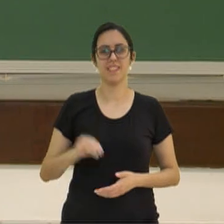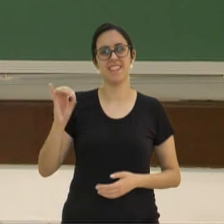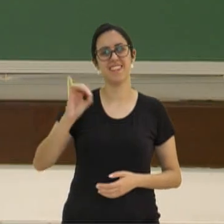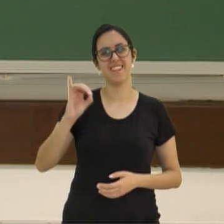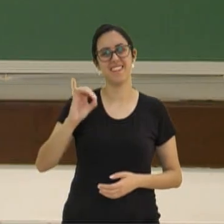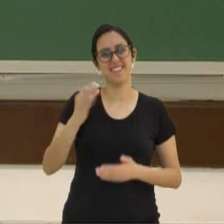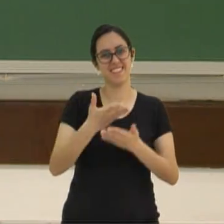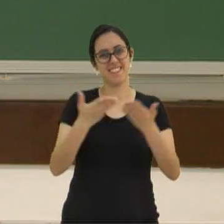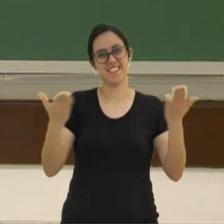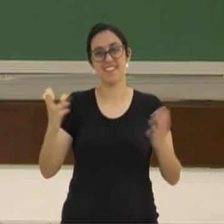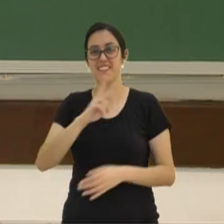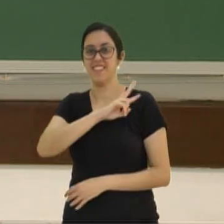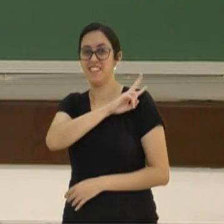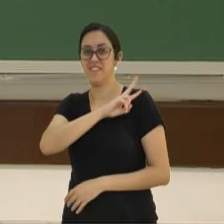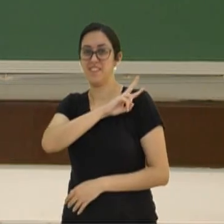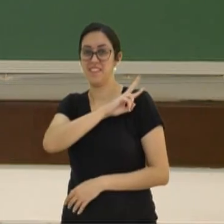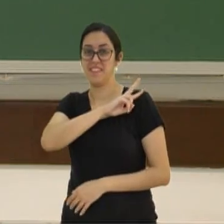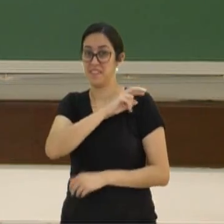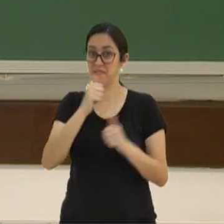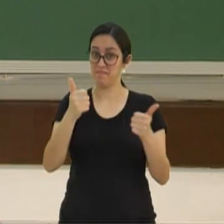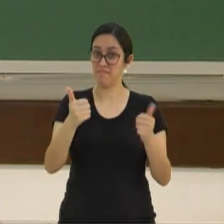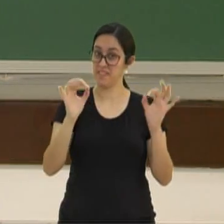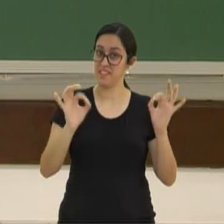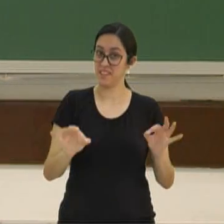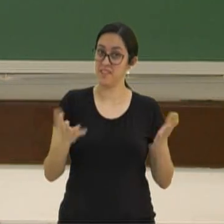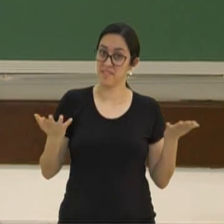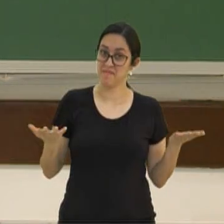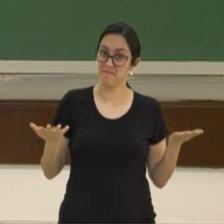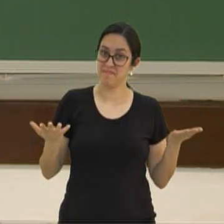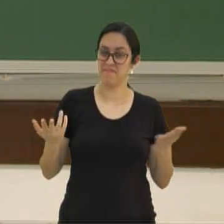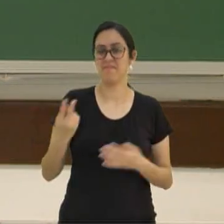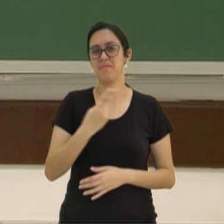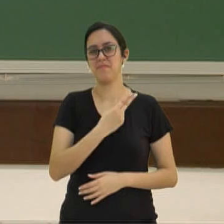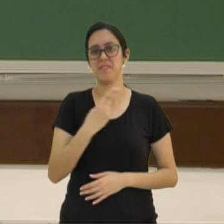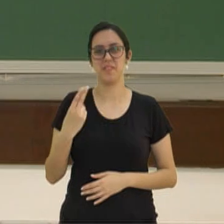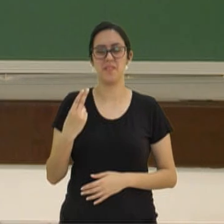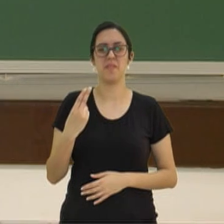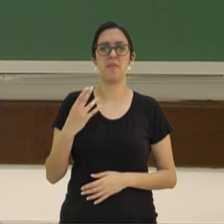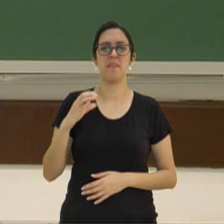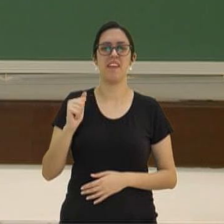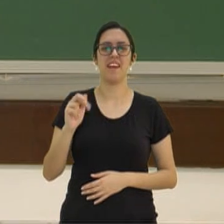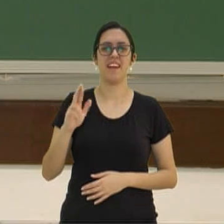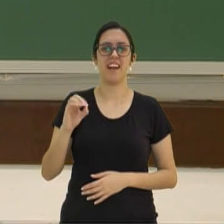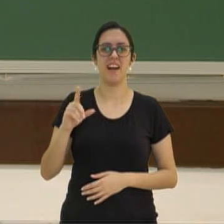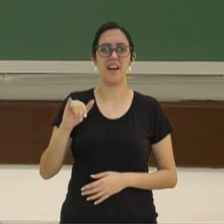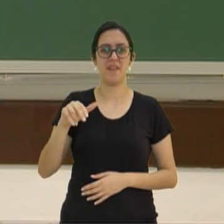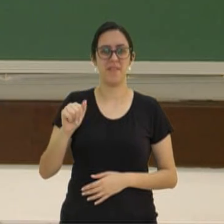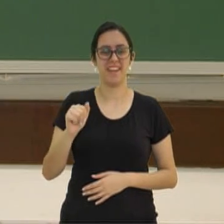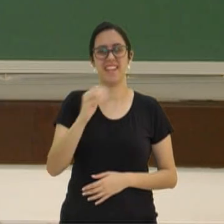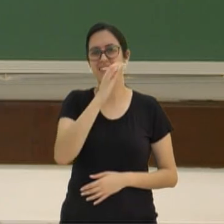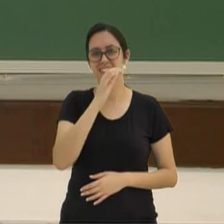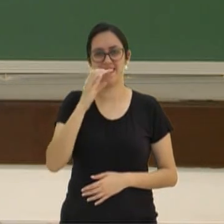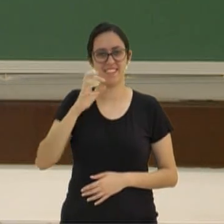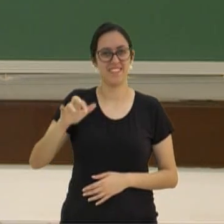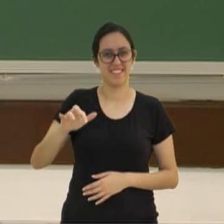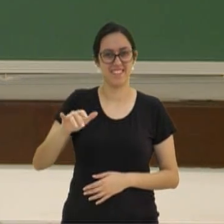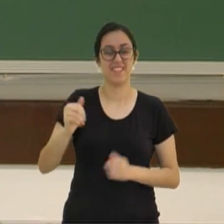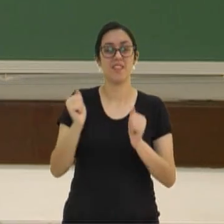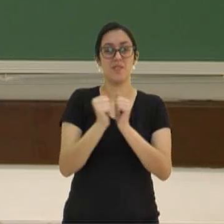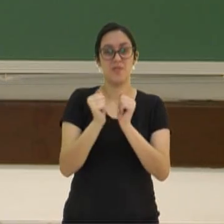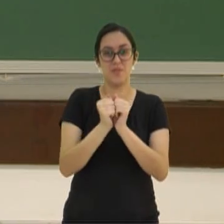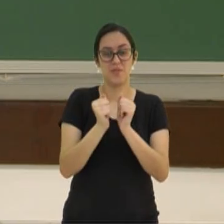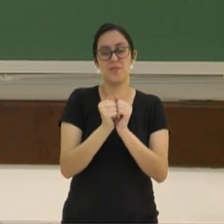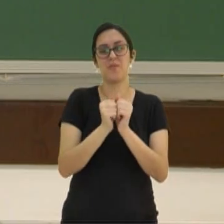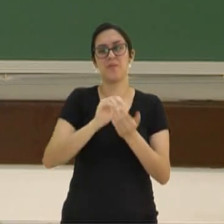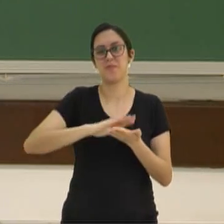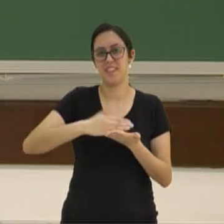galerinha da segunda série, tudo certinho com vocês? Eu sou a professora Carolina Molina, tô aqui com a minha amiga Jéssica e a gente veio